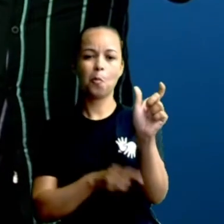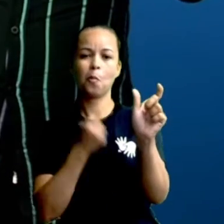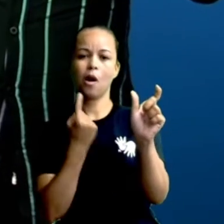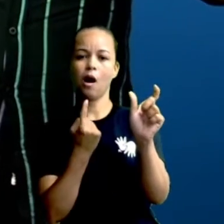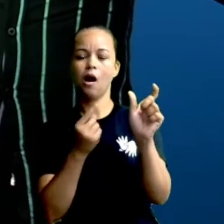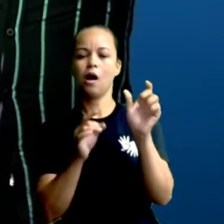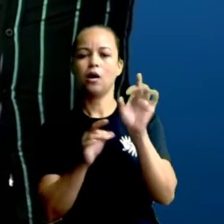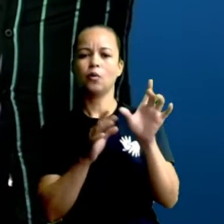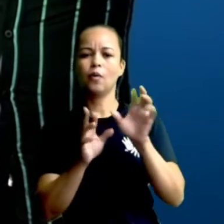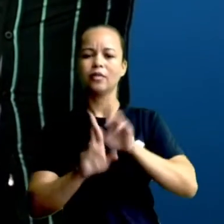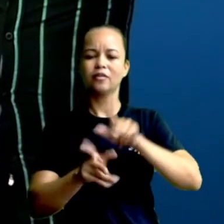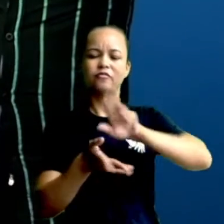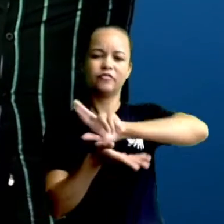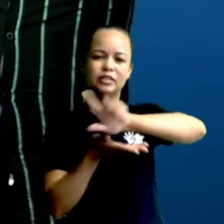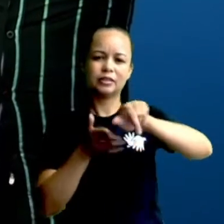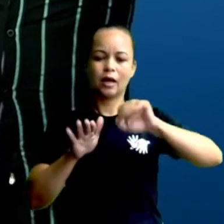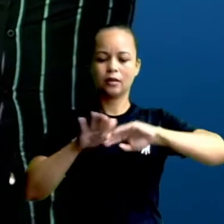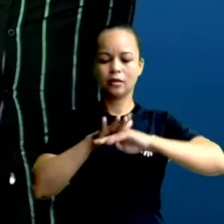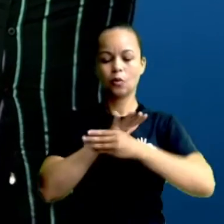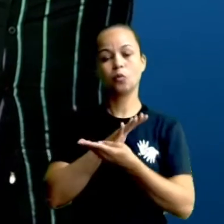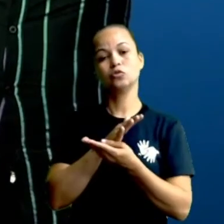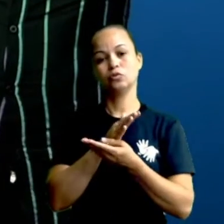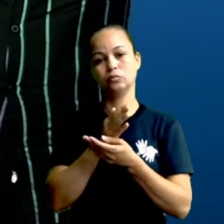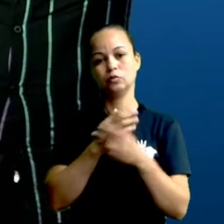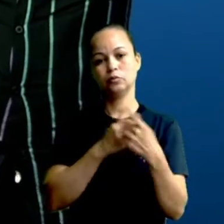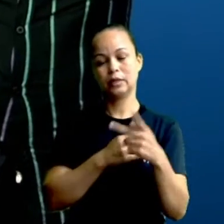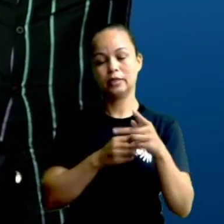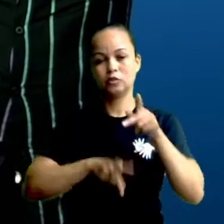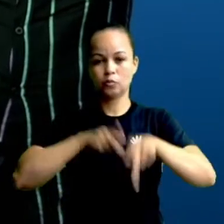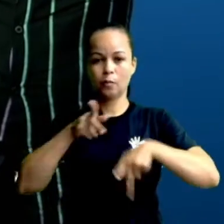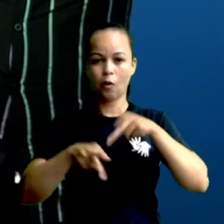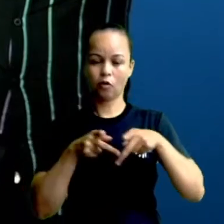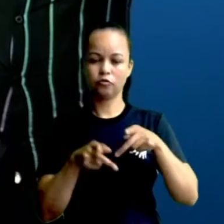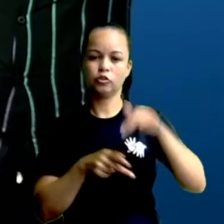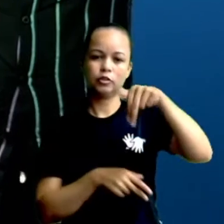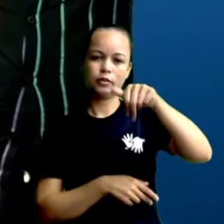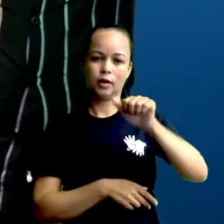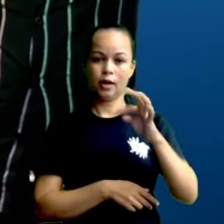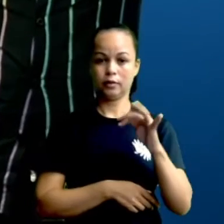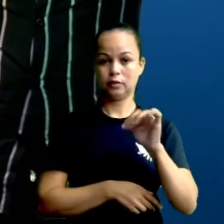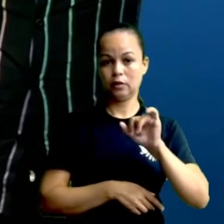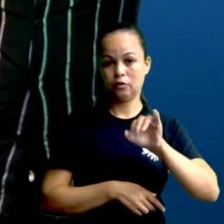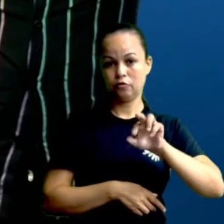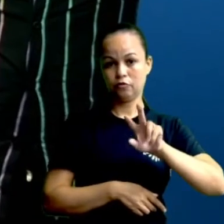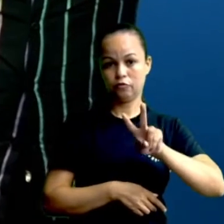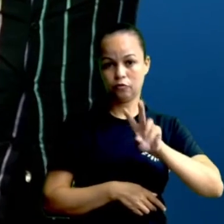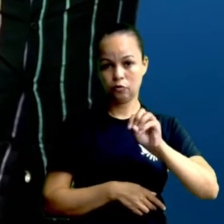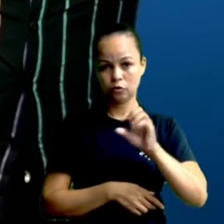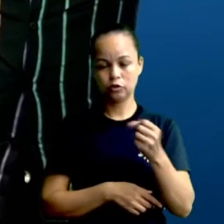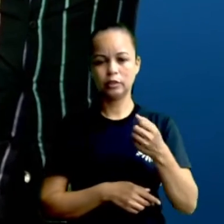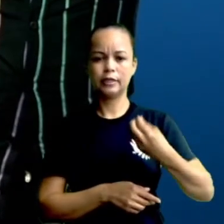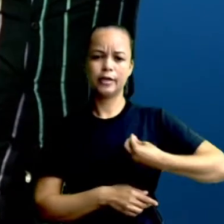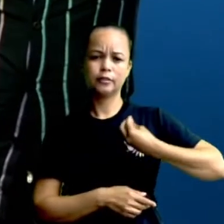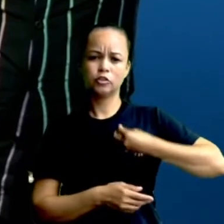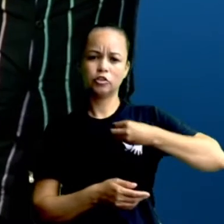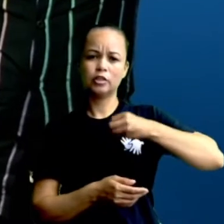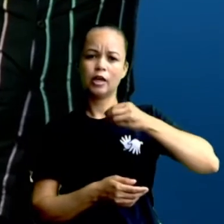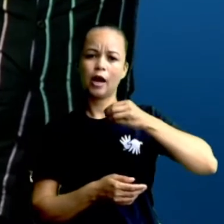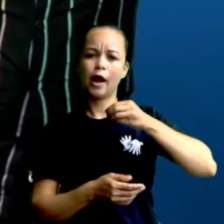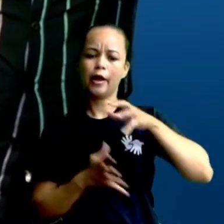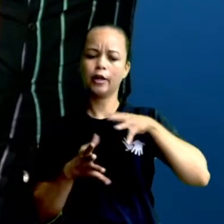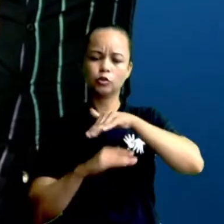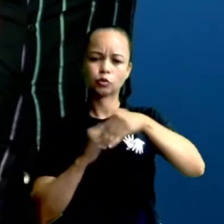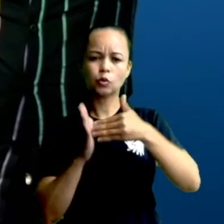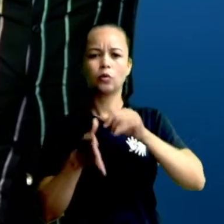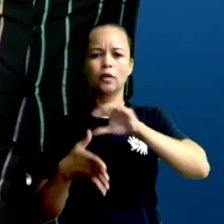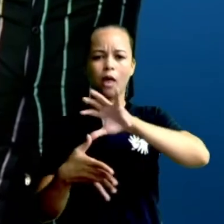uma diversidade de costumes, tá, desses povos nativos que existiam em toda a América, né? Cada um